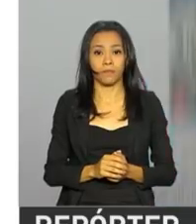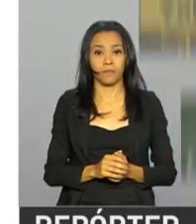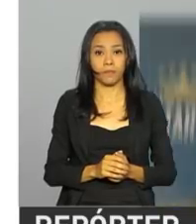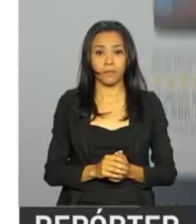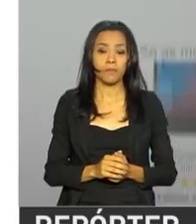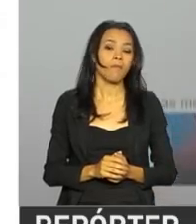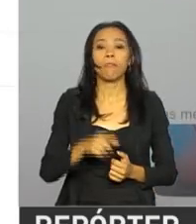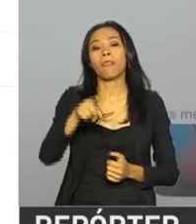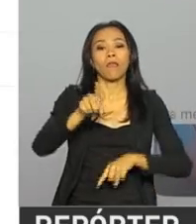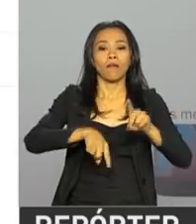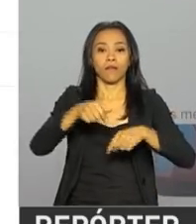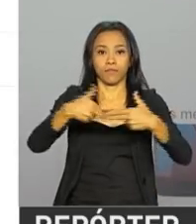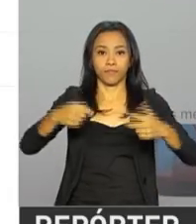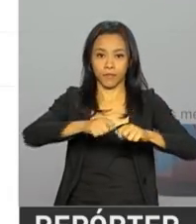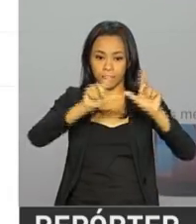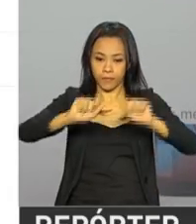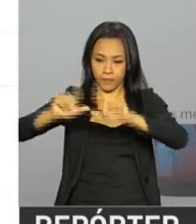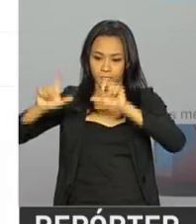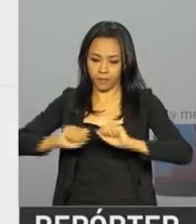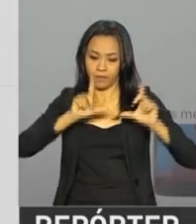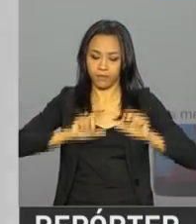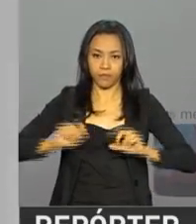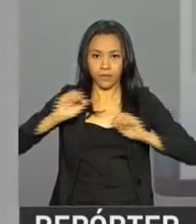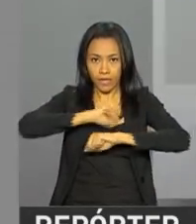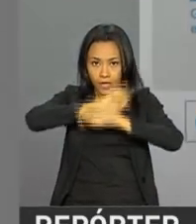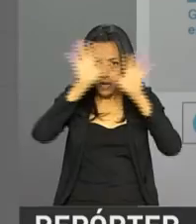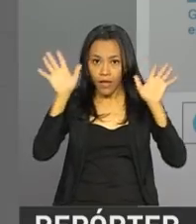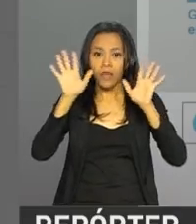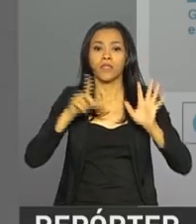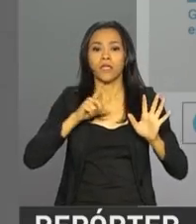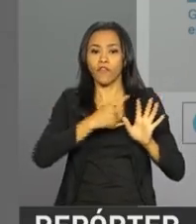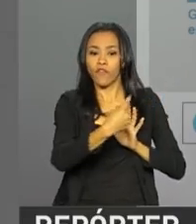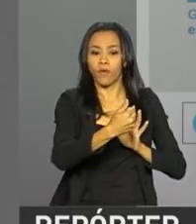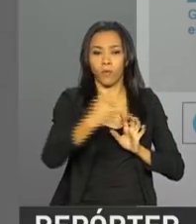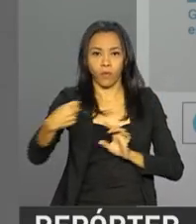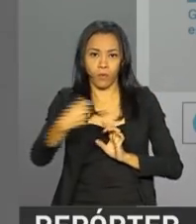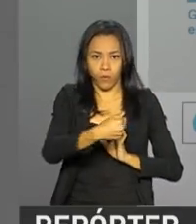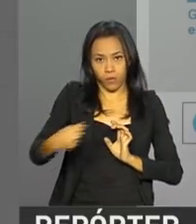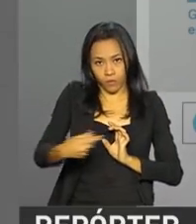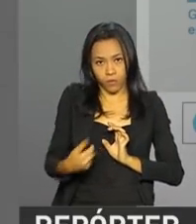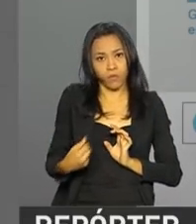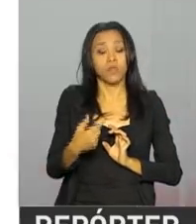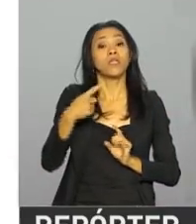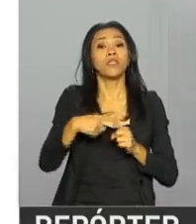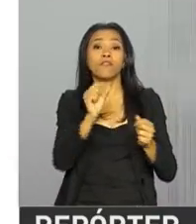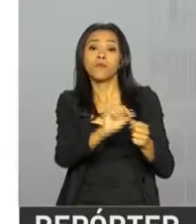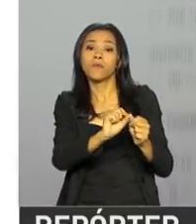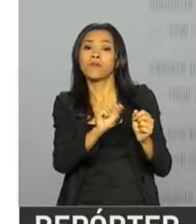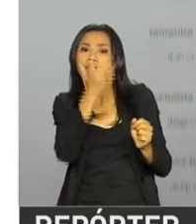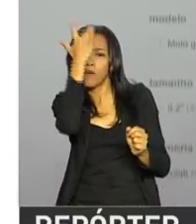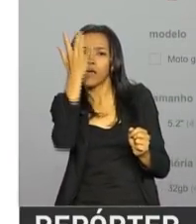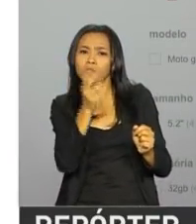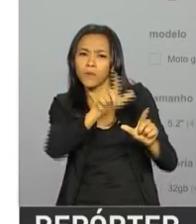produtos expostos de forma clara com imagens nítidas acompanhados de preços bem visíveis e serviços descritos com letras